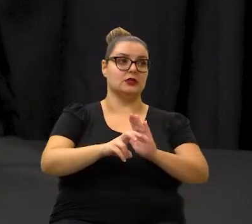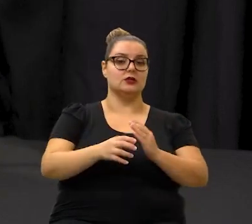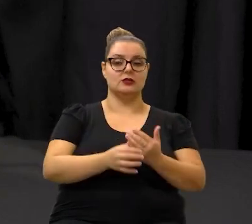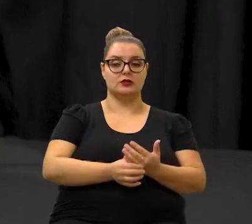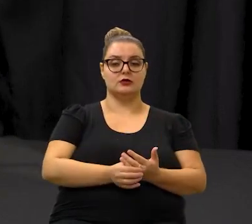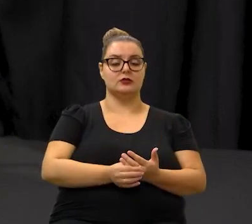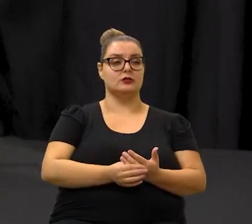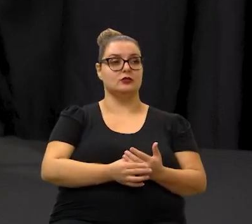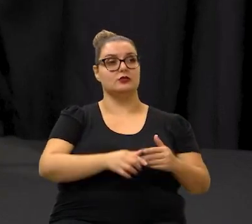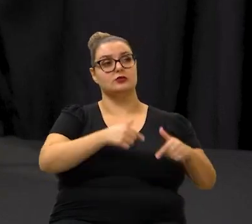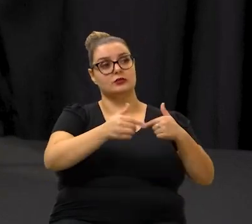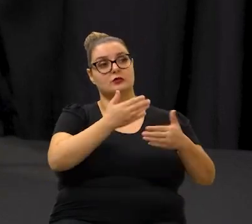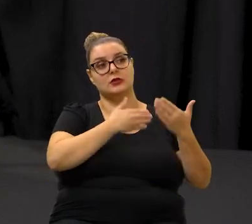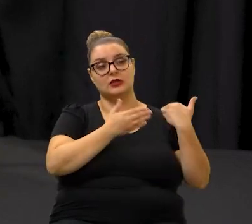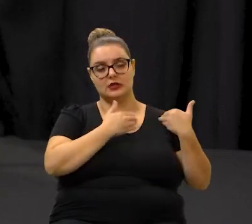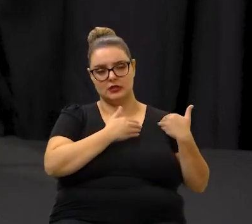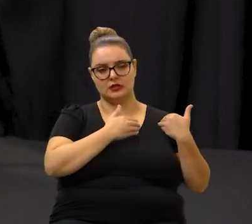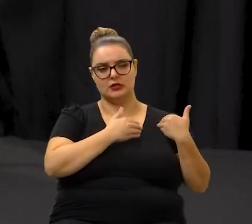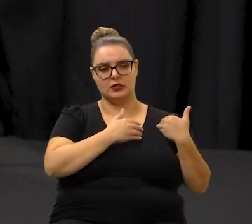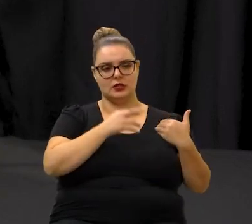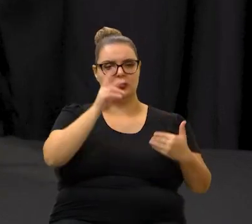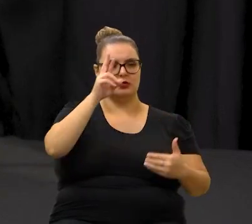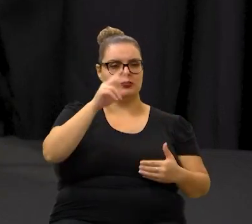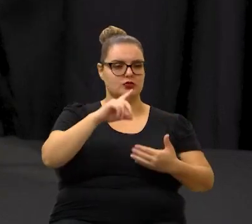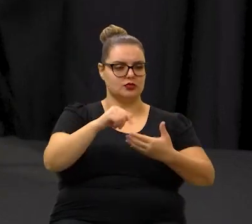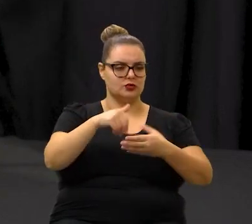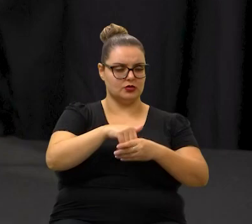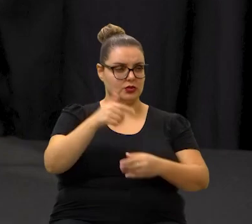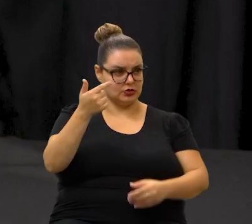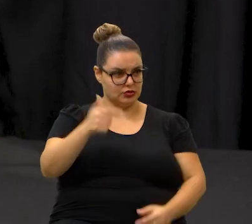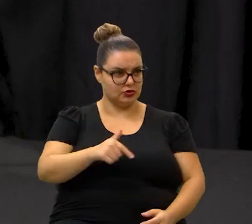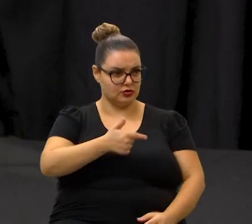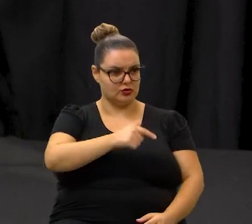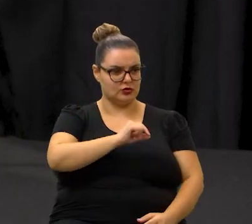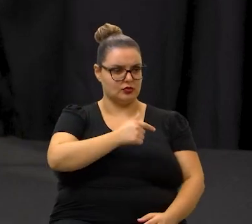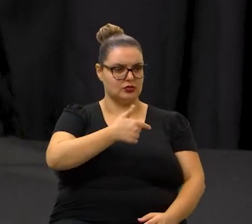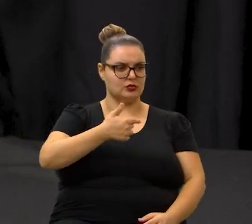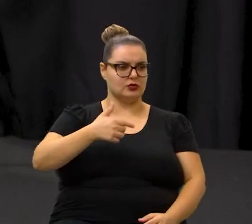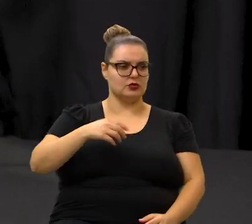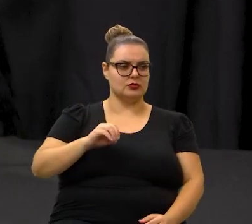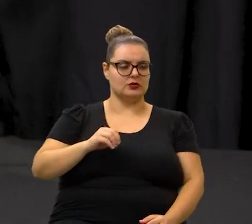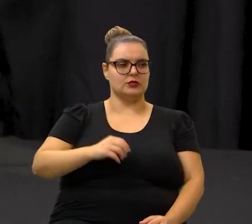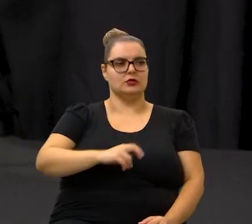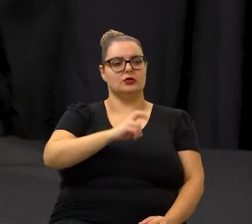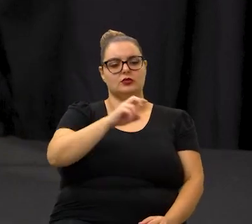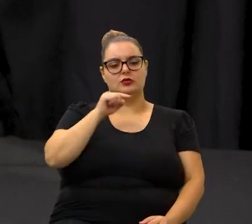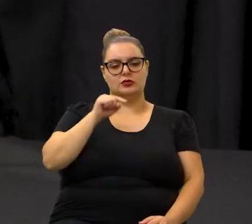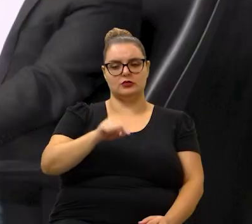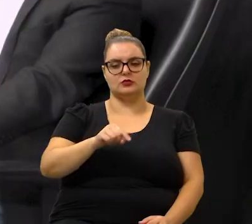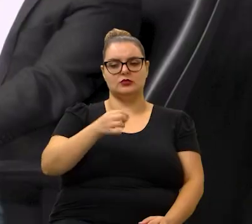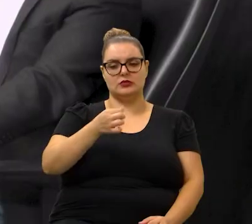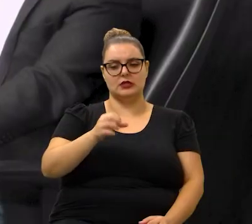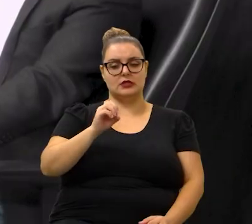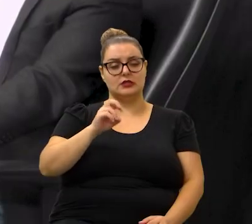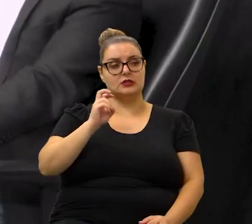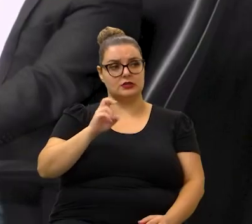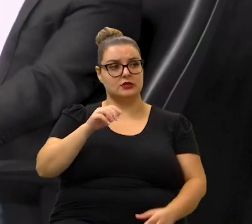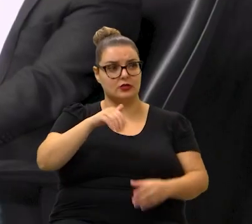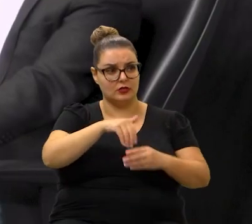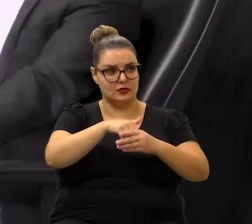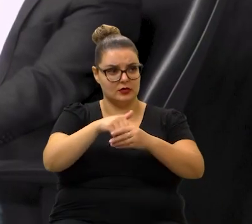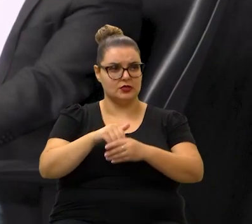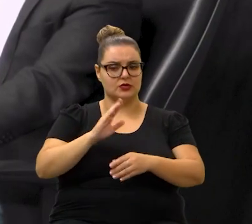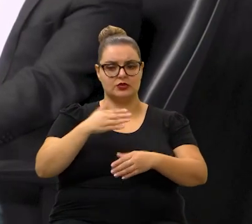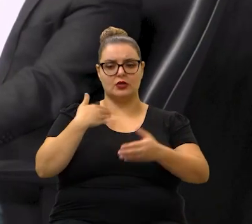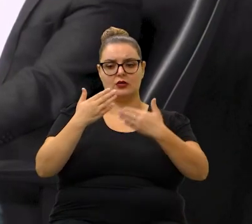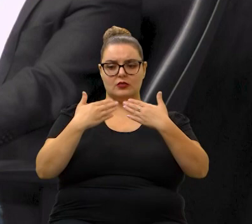daquele trabalho e aí o senhor se reelege em 2020 com 5.605 votos e Eu já